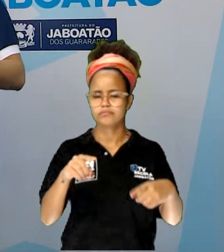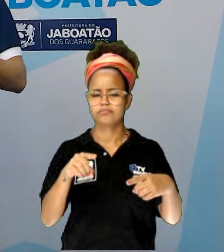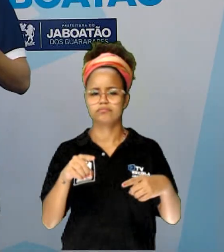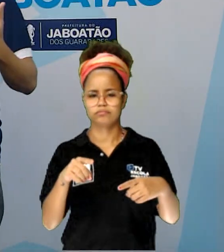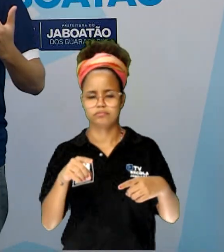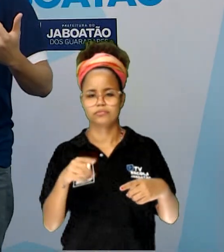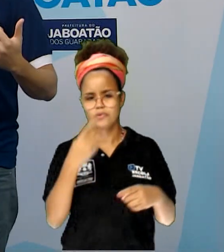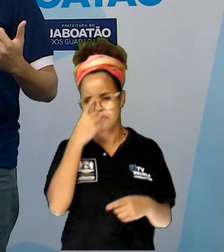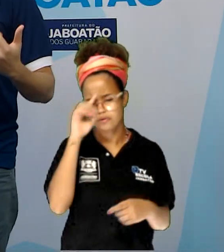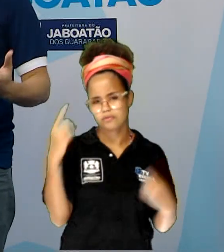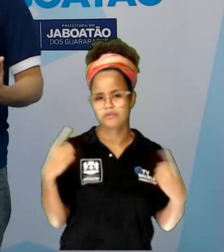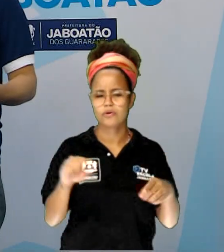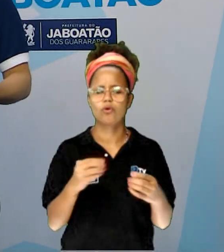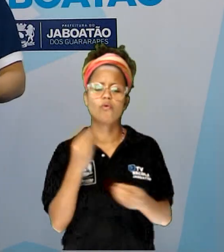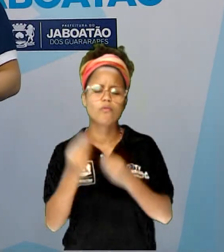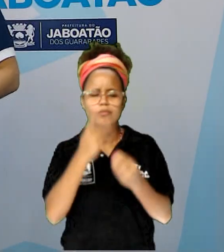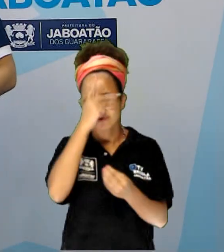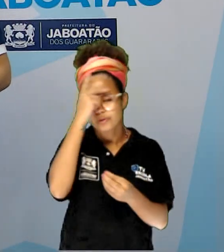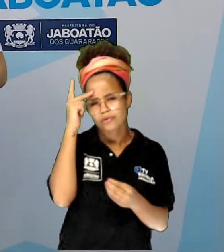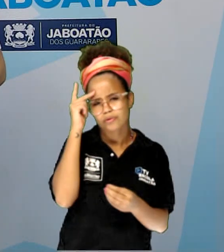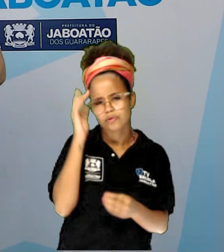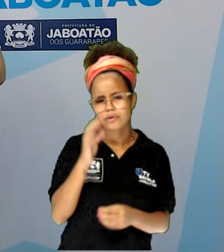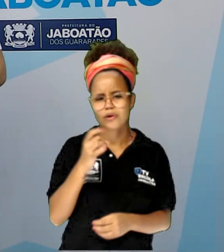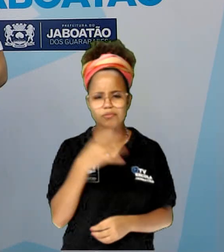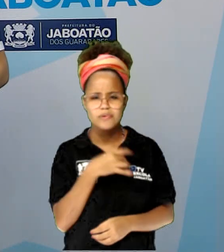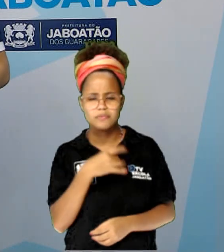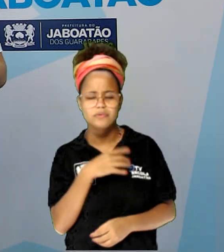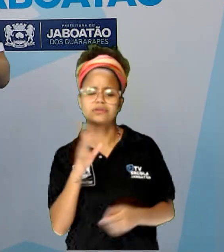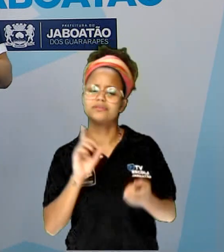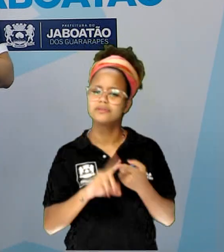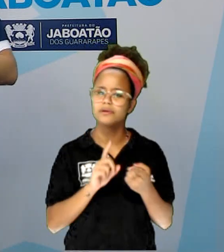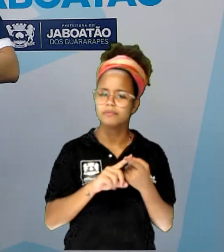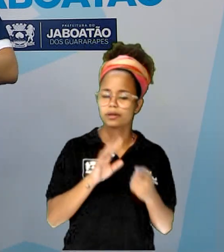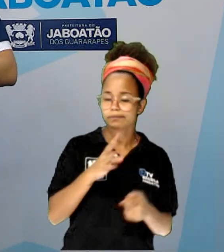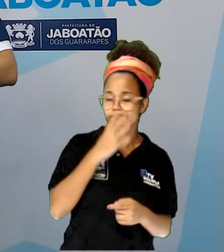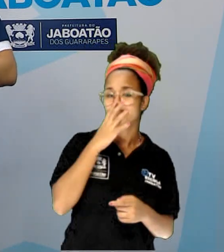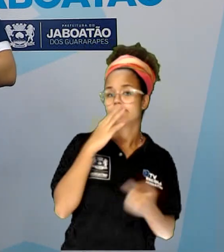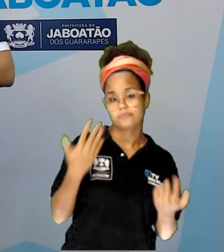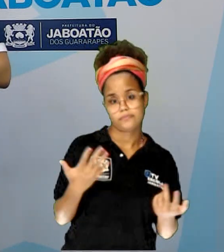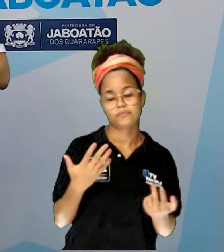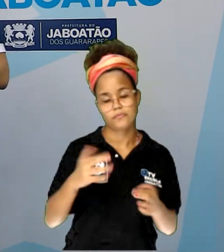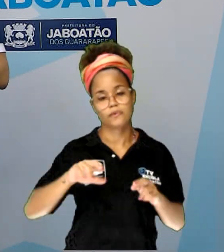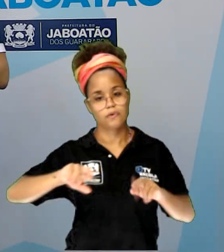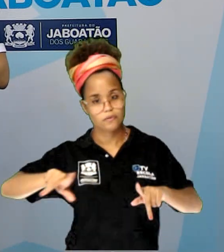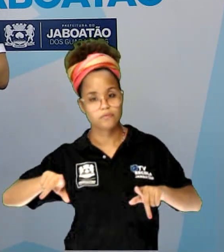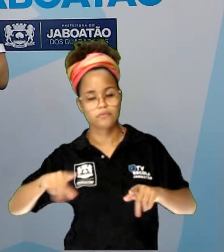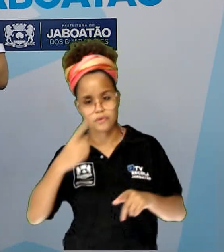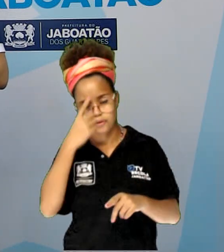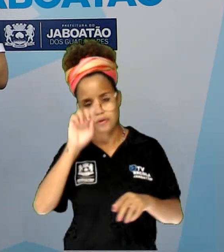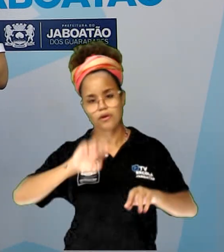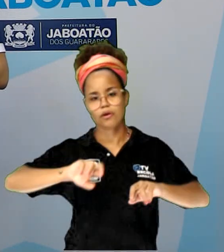é que alguém, ao mesmo tempo, é um terror e ainda assim é admirado? Então aí a gente vê a antítese, né? Ideias